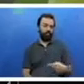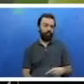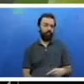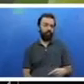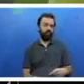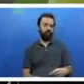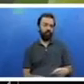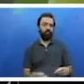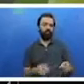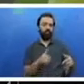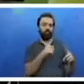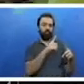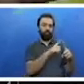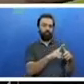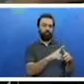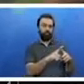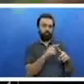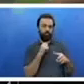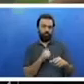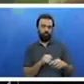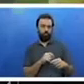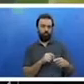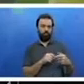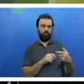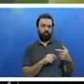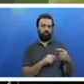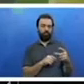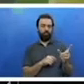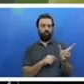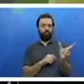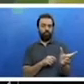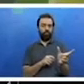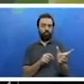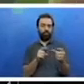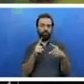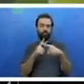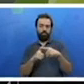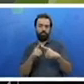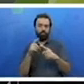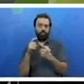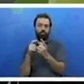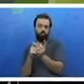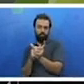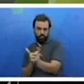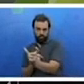Quando o produto, a multiplicação, resultado da multiplicação